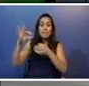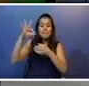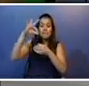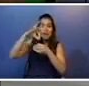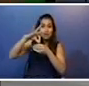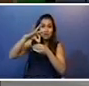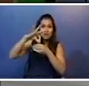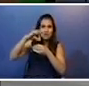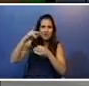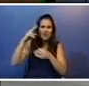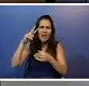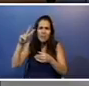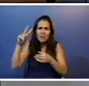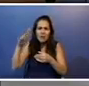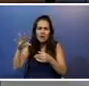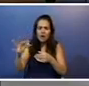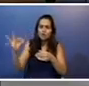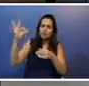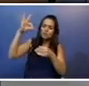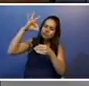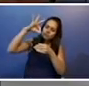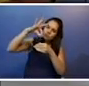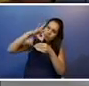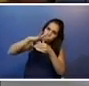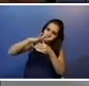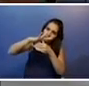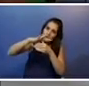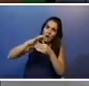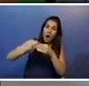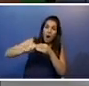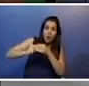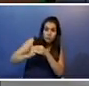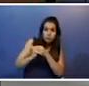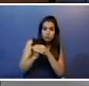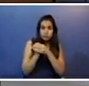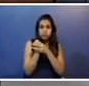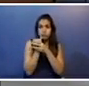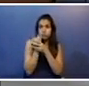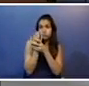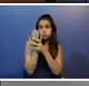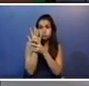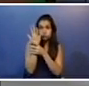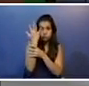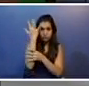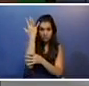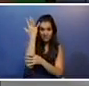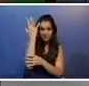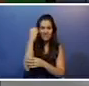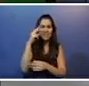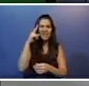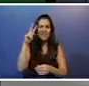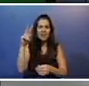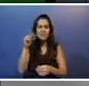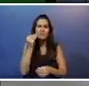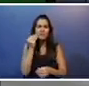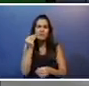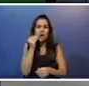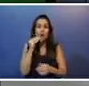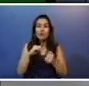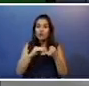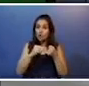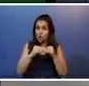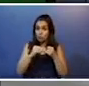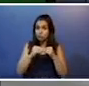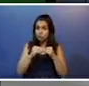sementes, né? Lembra da experiência do feijão? Quem é que já não fez a experiência do feijão ou não conhece, né? Alguém que tenha feito.